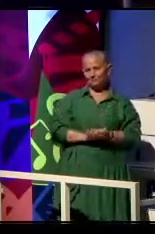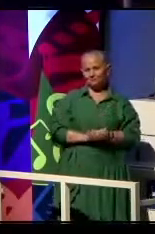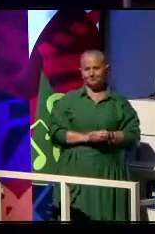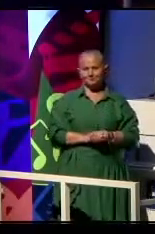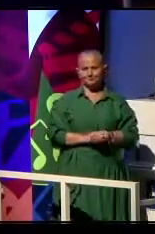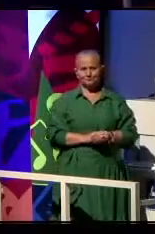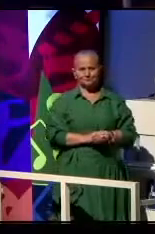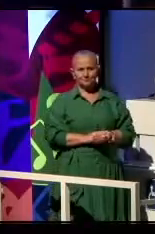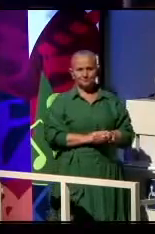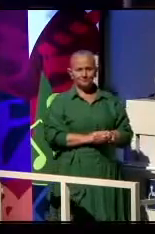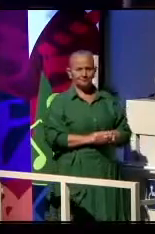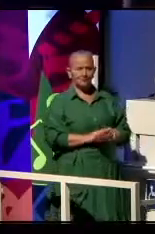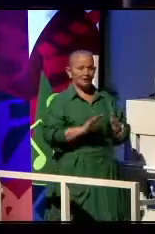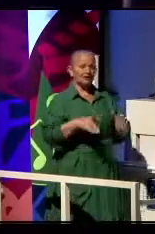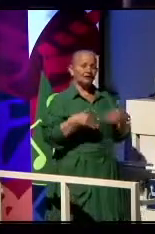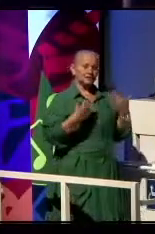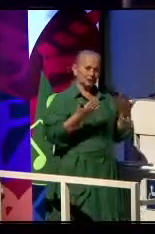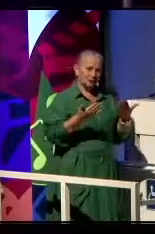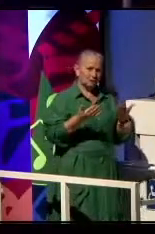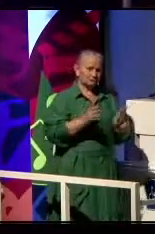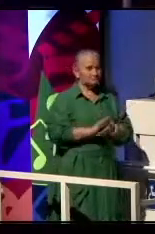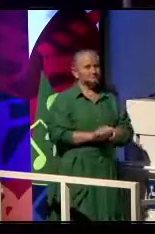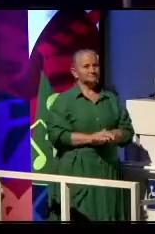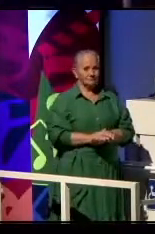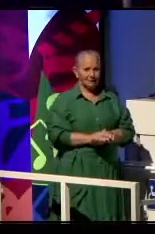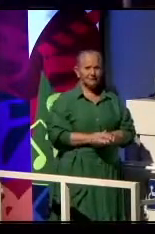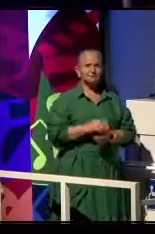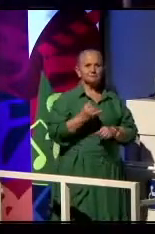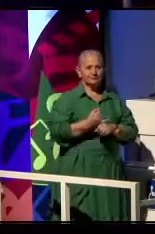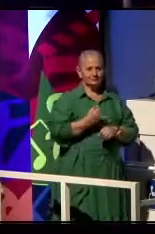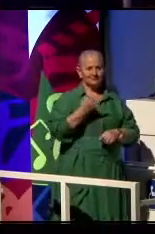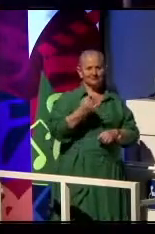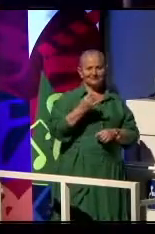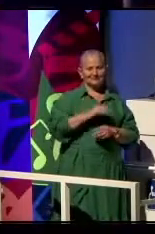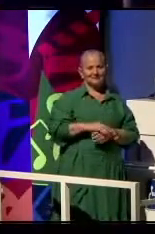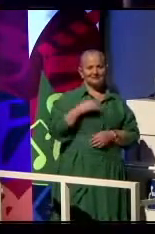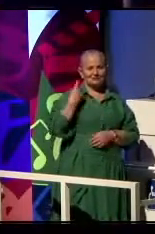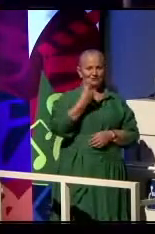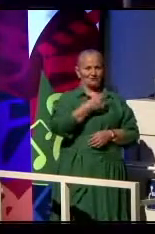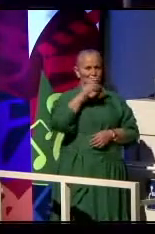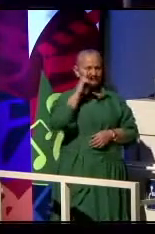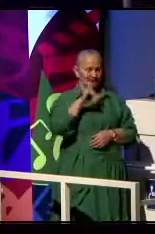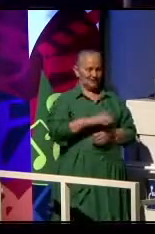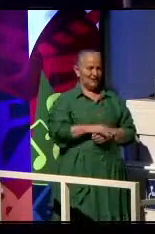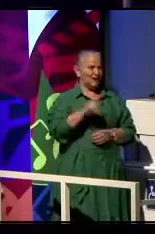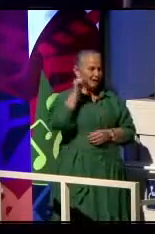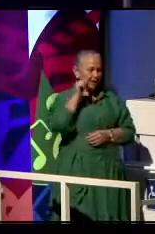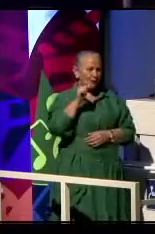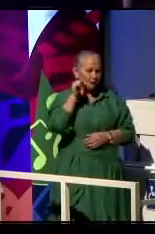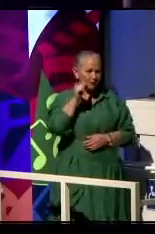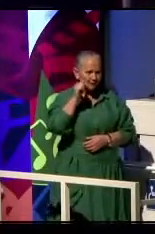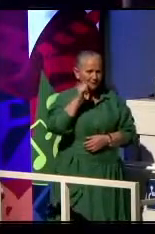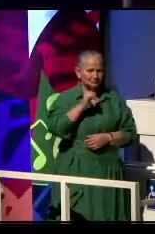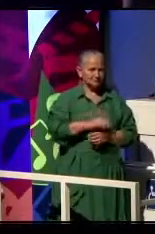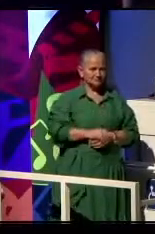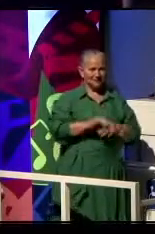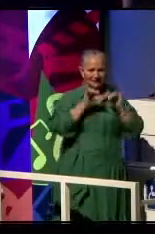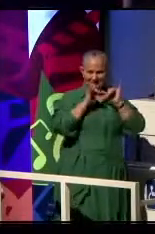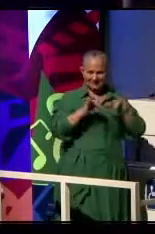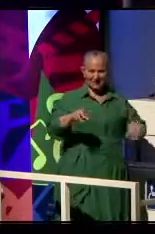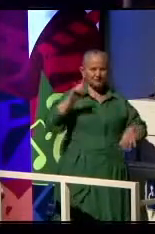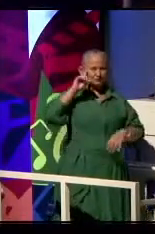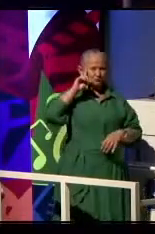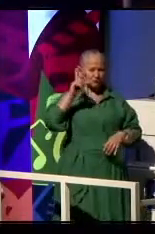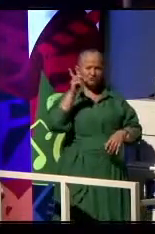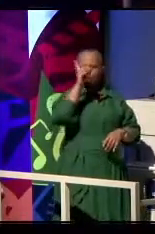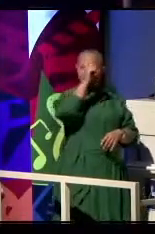né? Então, é uma novidade a Laide. E a Laide tinha passado um momento da carreira dela difícil. Então, o Milton encontra